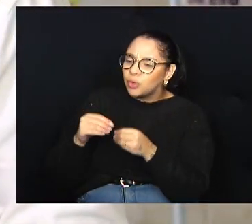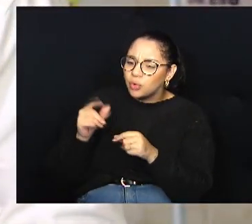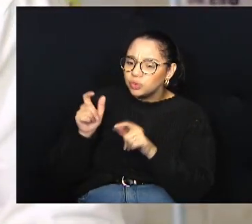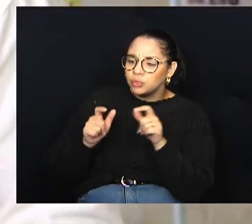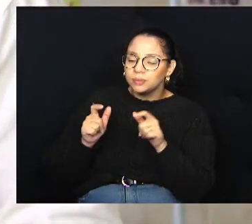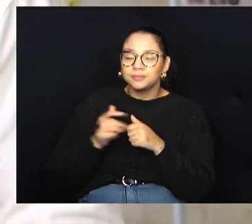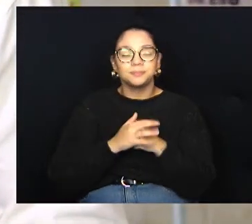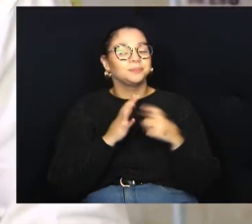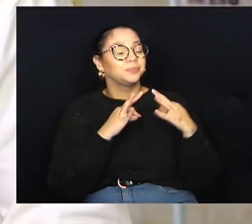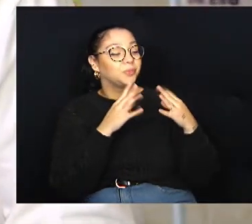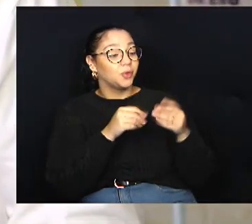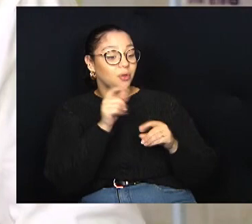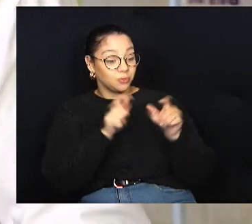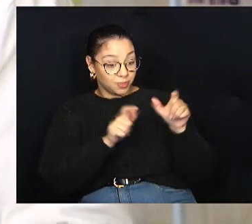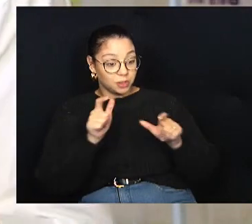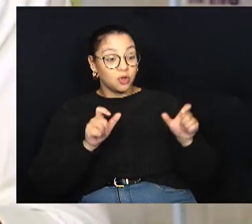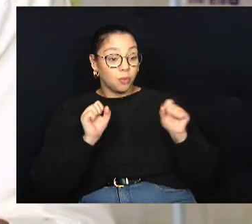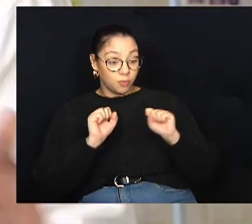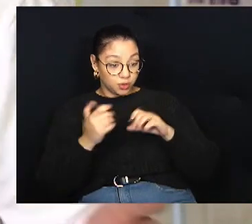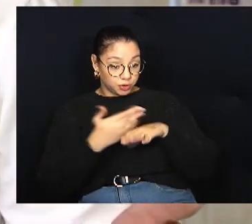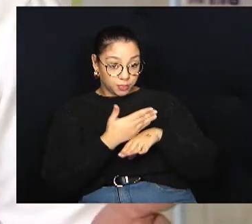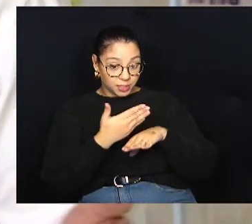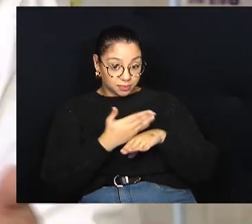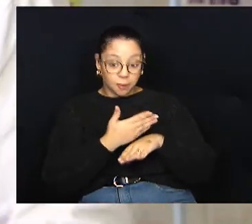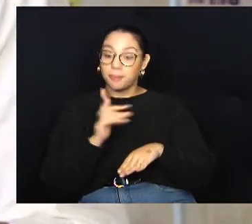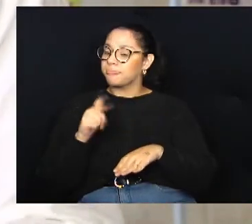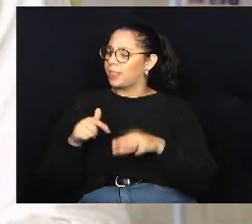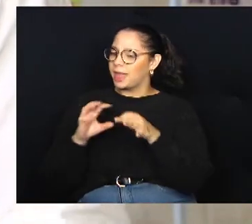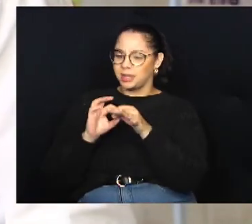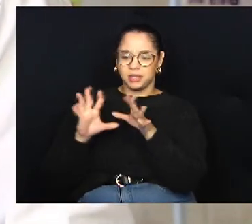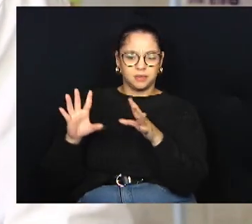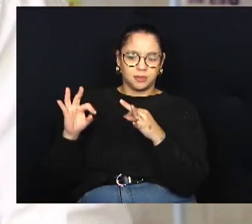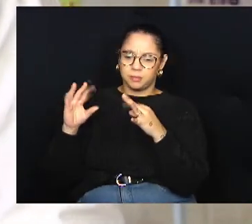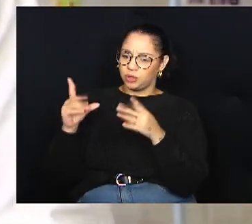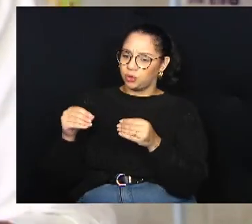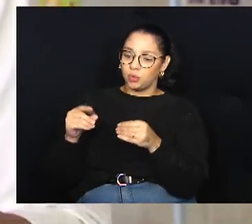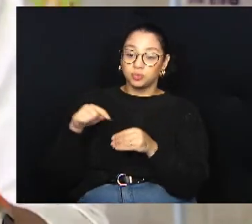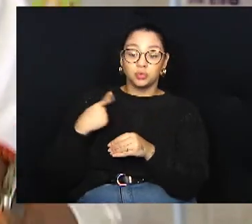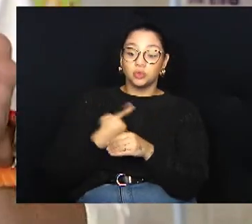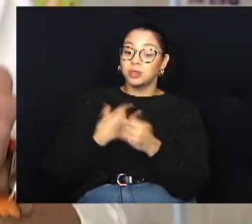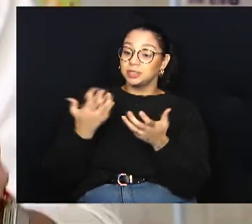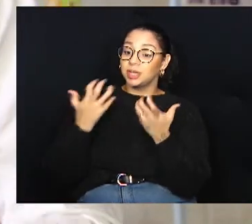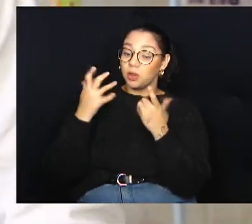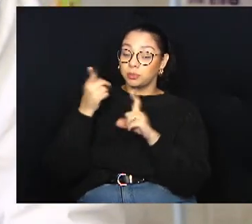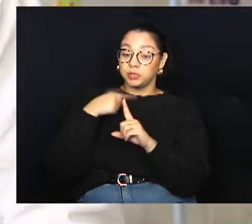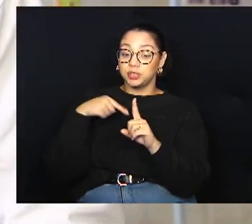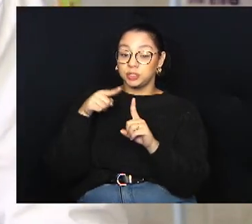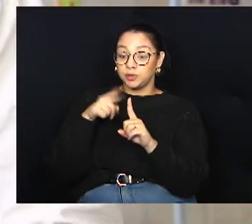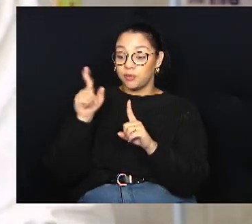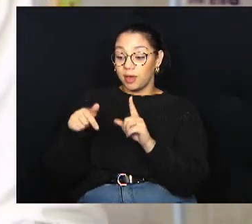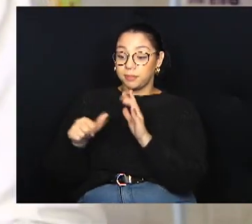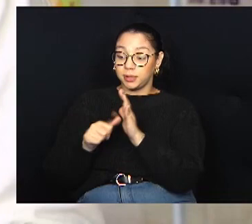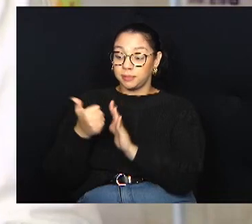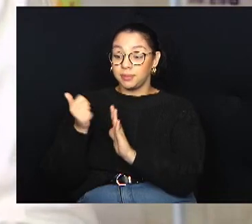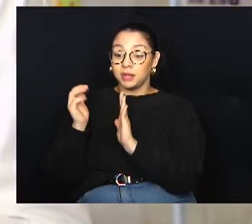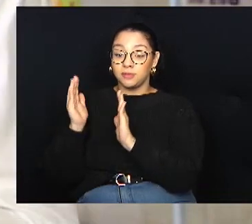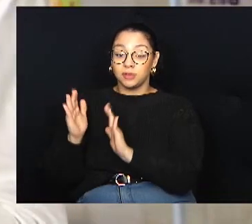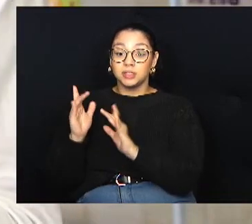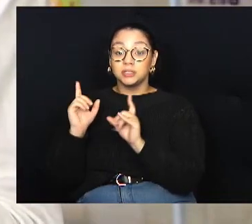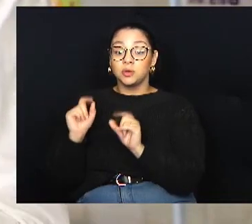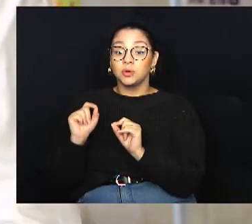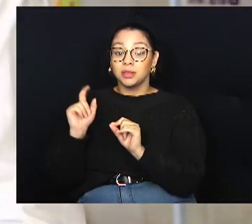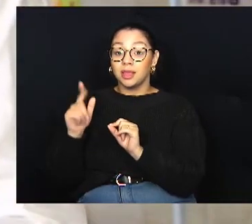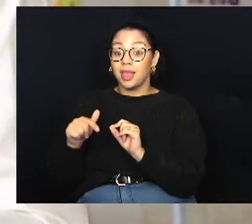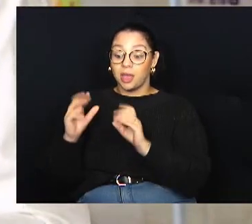ou é livre para todos os públicos? É para todo mundo. O que a gente quer, quando a gente fala de primeira infância, é uma mudança